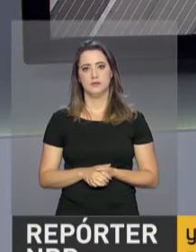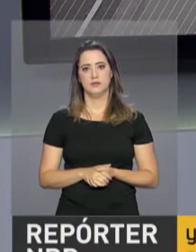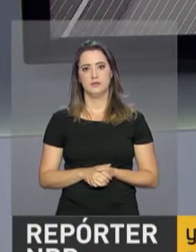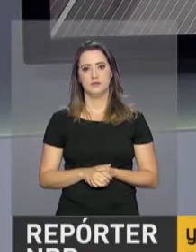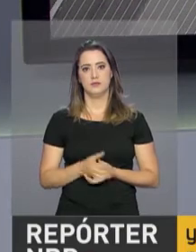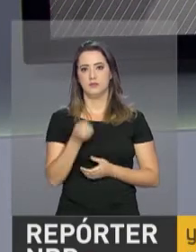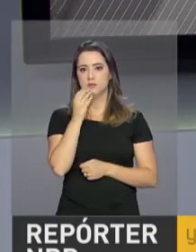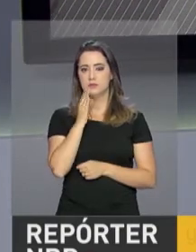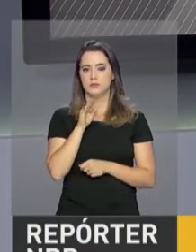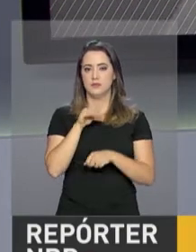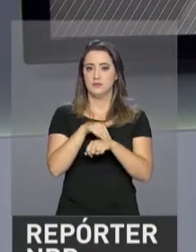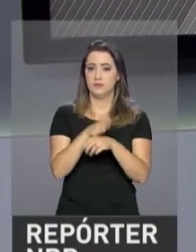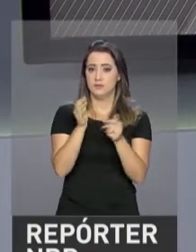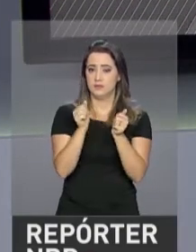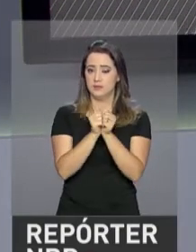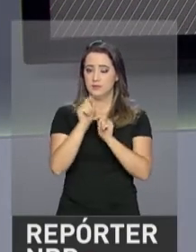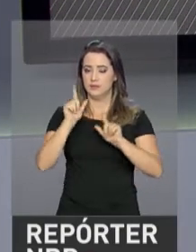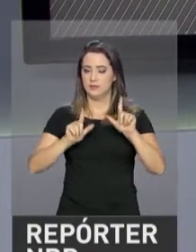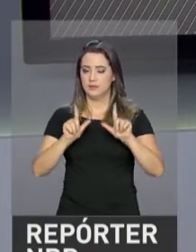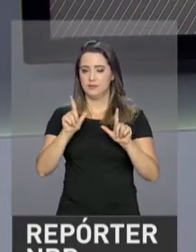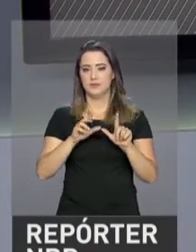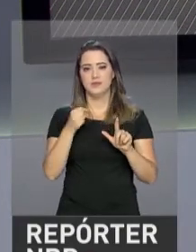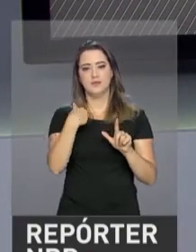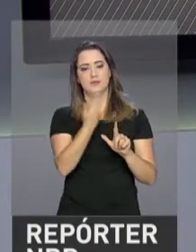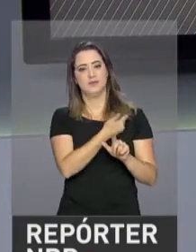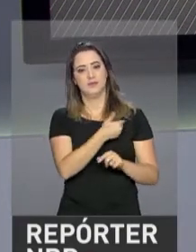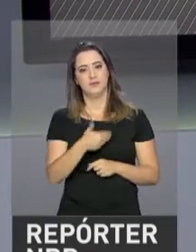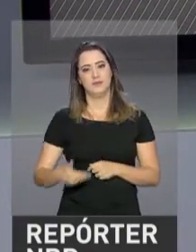internet. Uma boa noite para você, um bom final de semana e